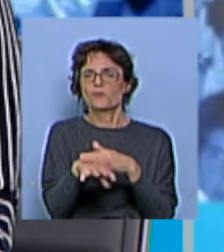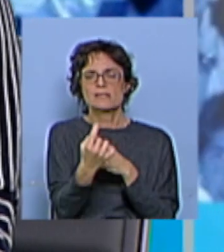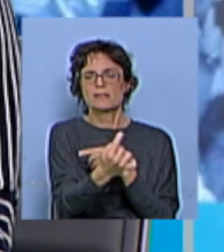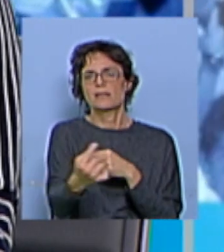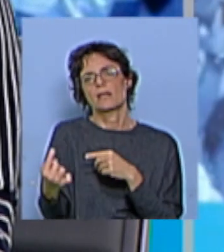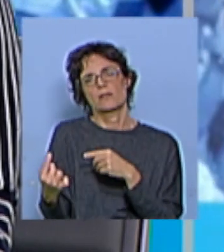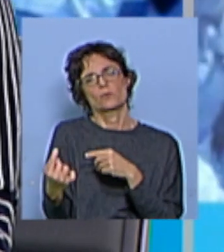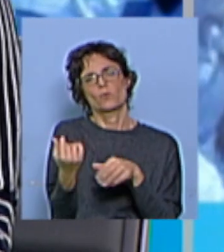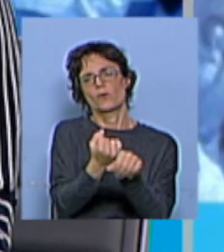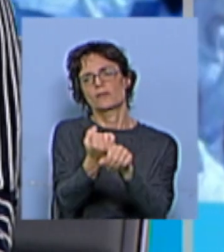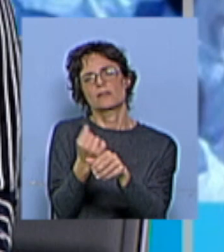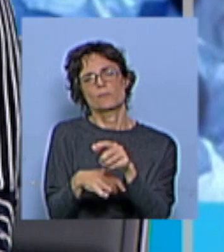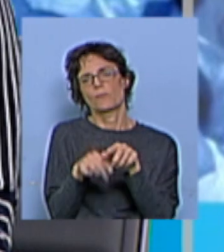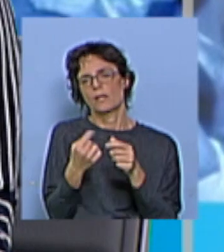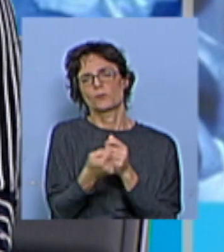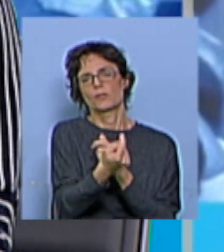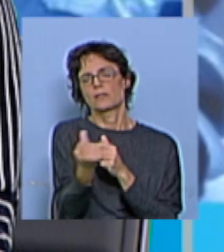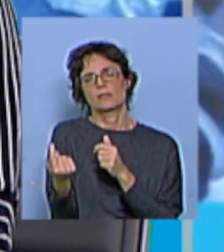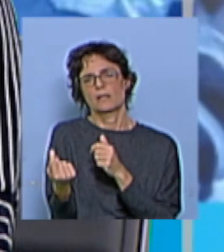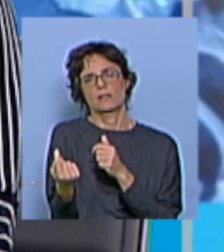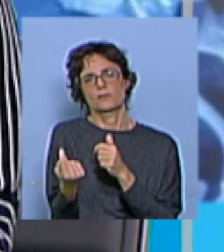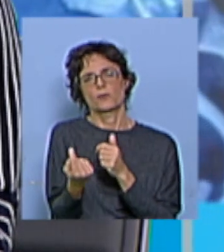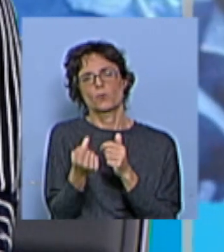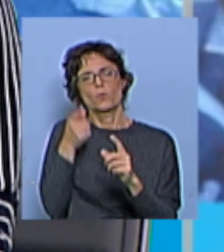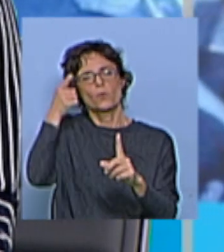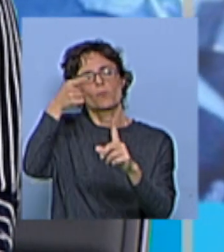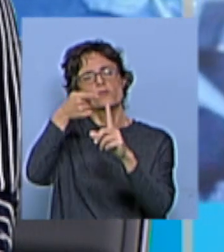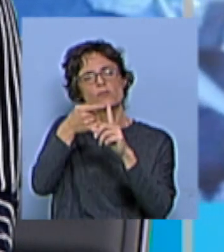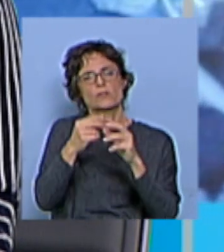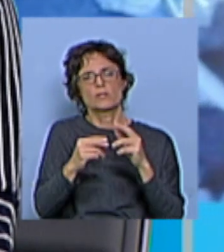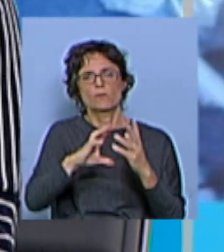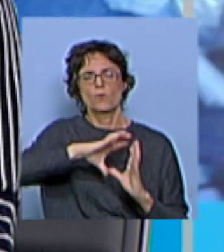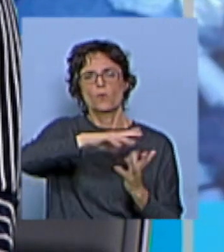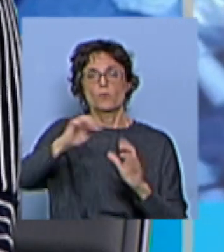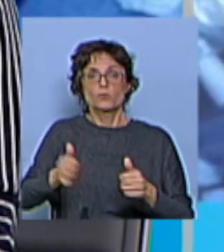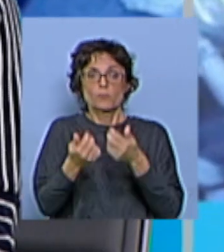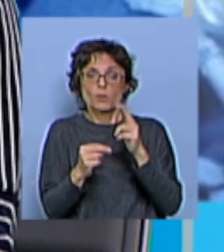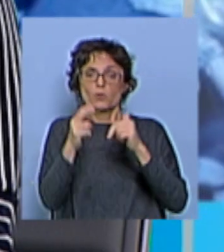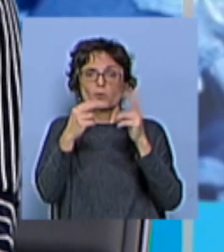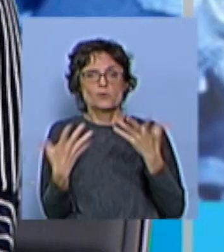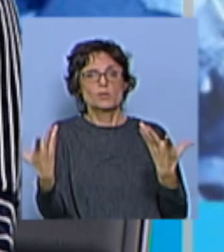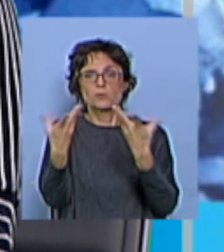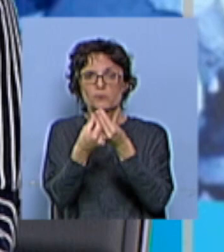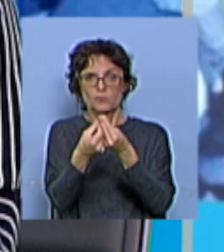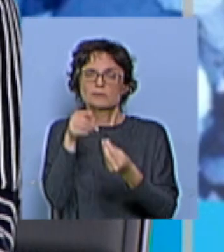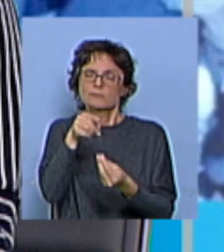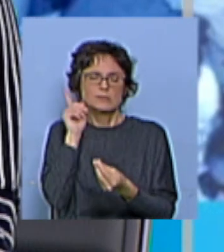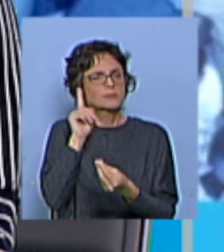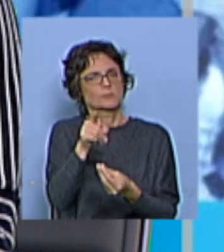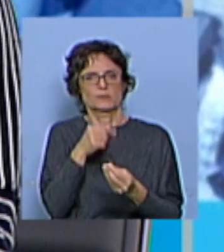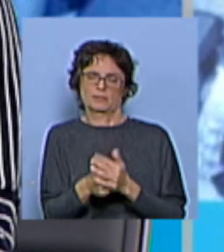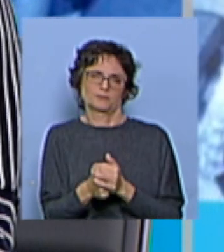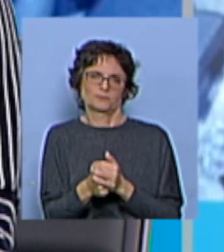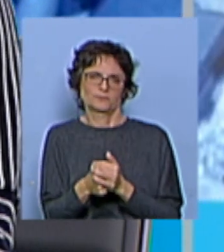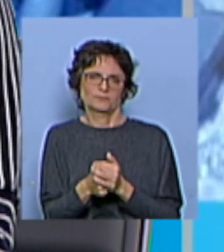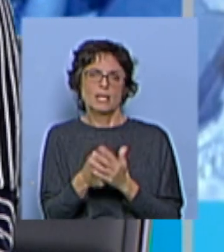todas as ações que procuram construir um mundo melhor. E eu penso que todas estas pessoas que estão neste documentário querem construir um mundo melhor, estão